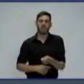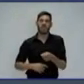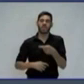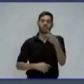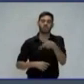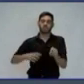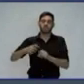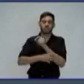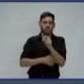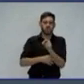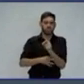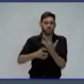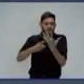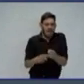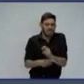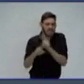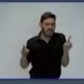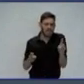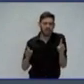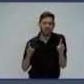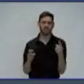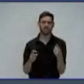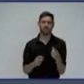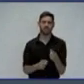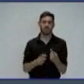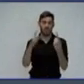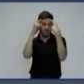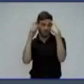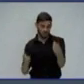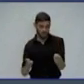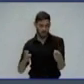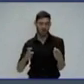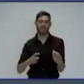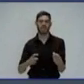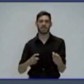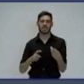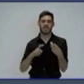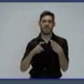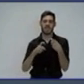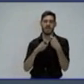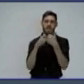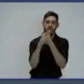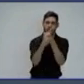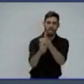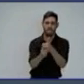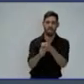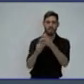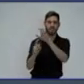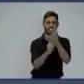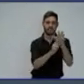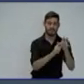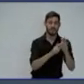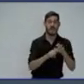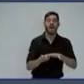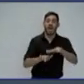de intolerância, de violência e de perseguições. Por isso, muitas